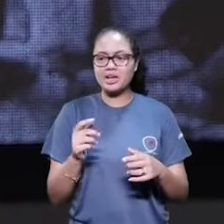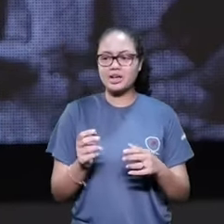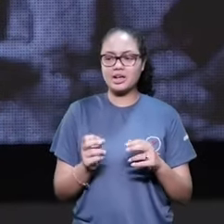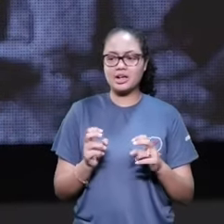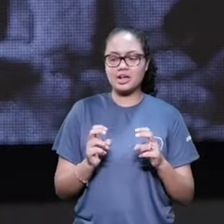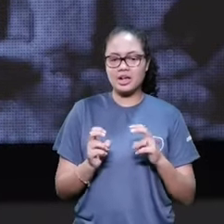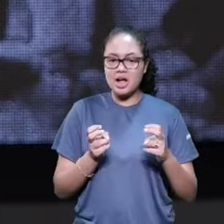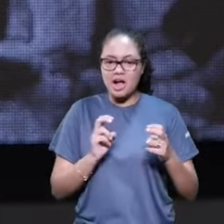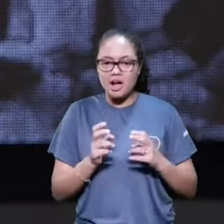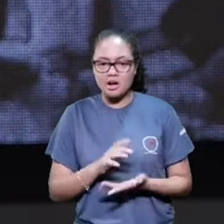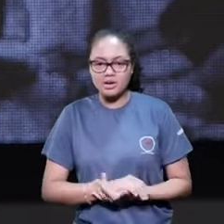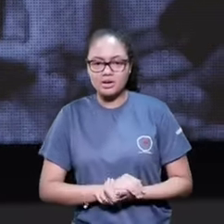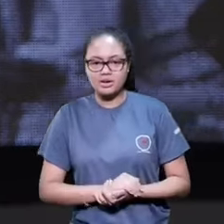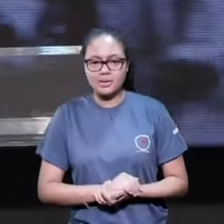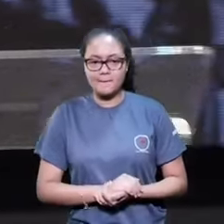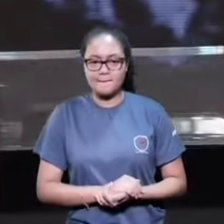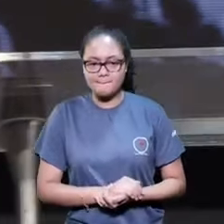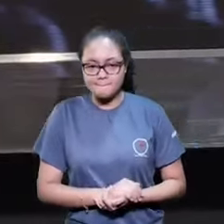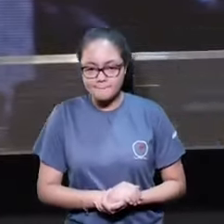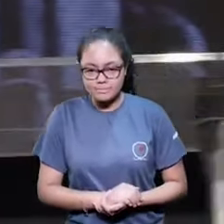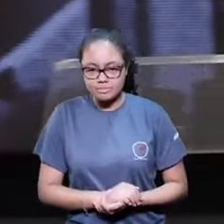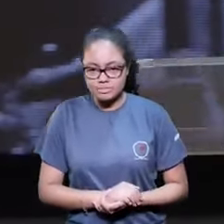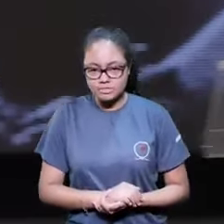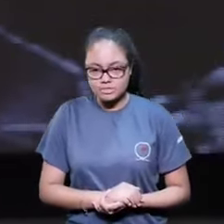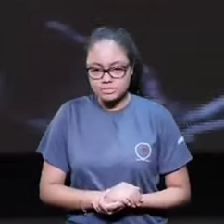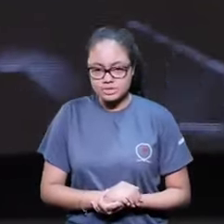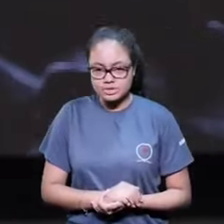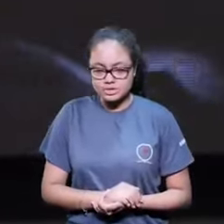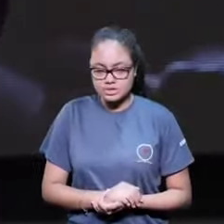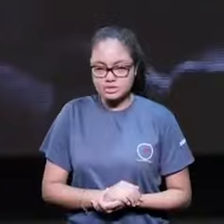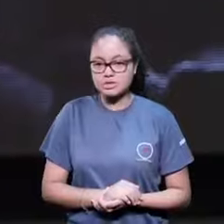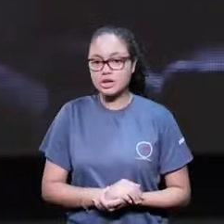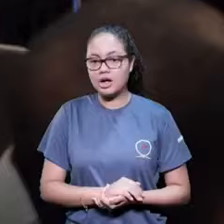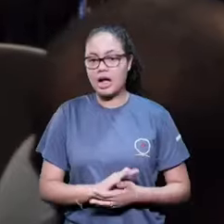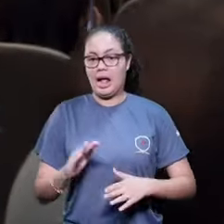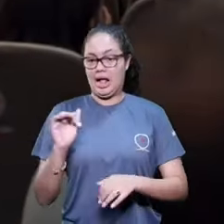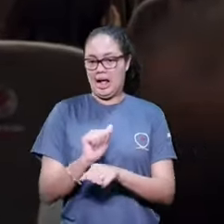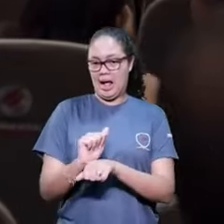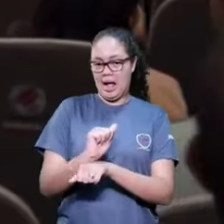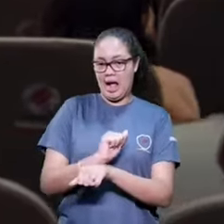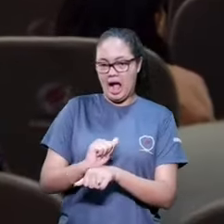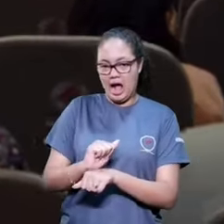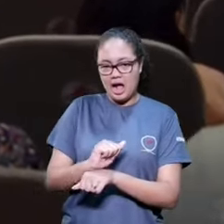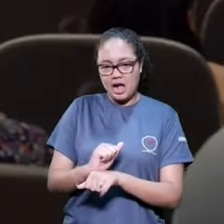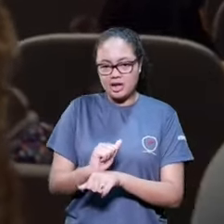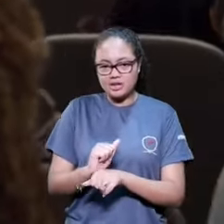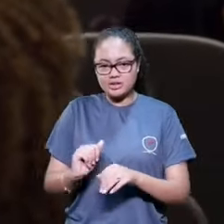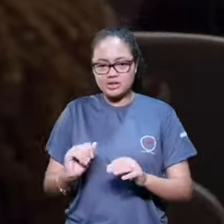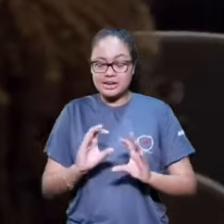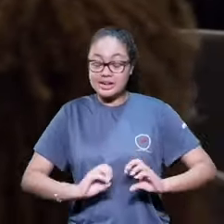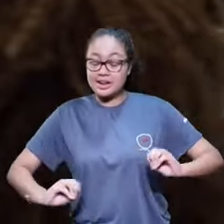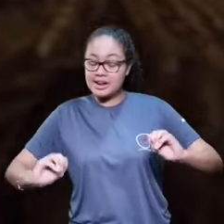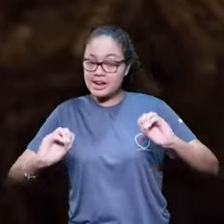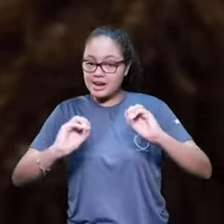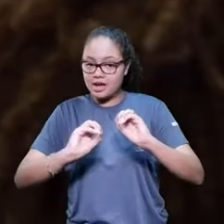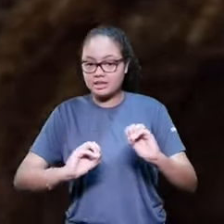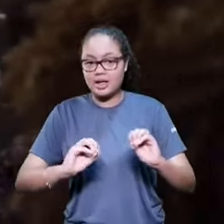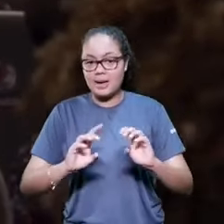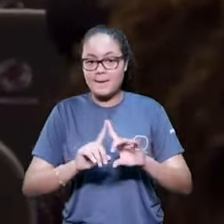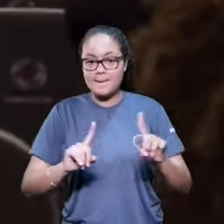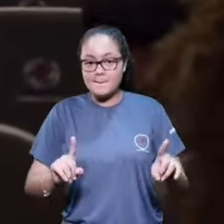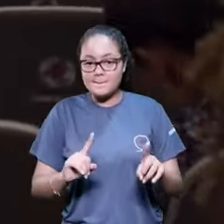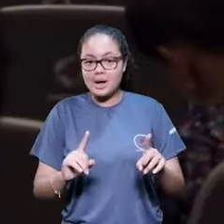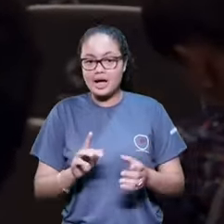vai contar para ele ou não uma coisa que não tem nada a ver com ele? Abraão não morava em Sodoma, Abraão não morava em Gomorra, não tinha nada a ver com aquilo ali, mas ele